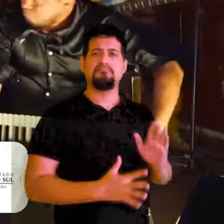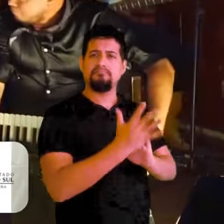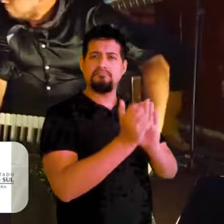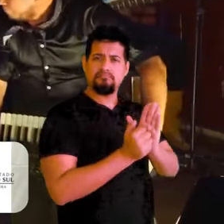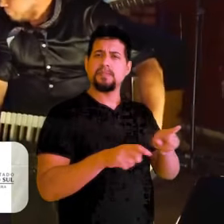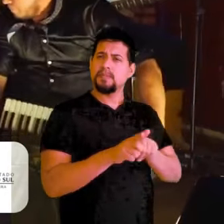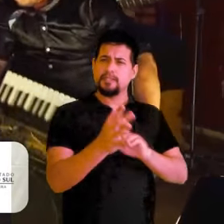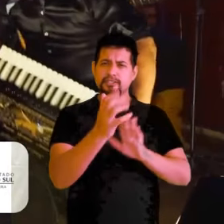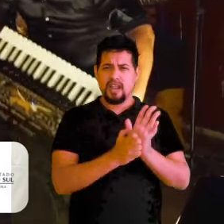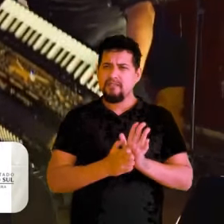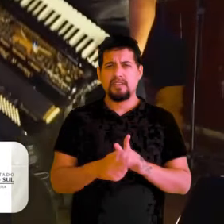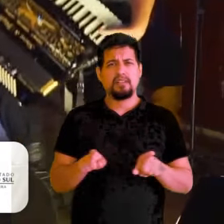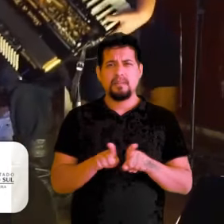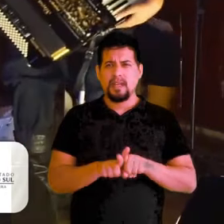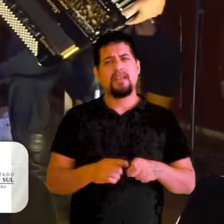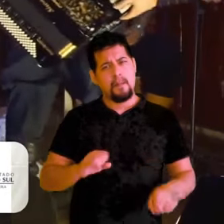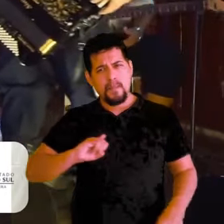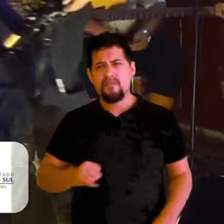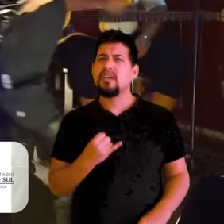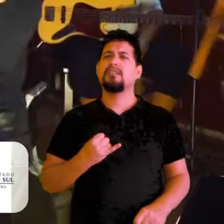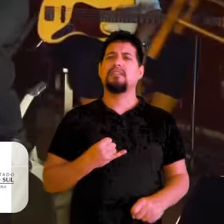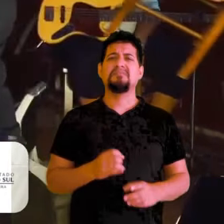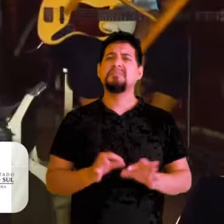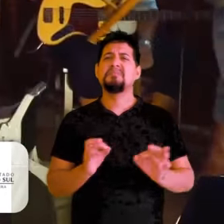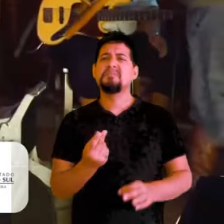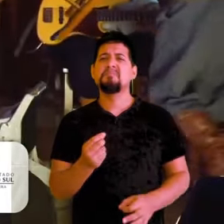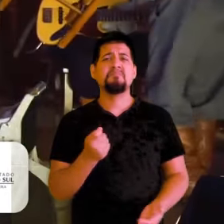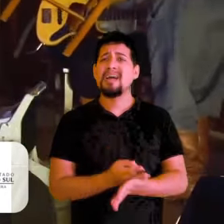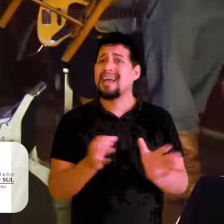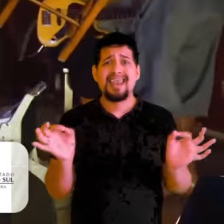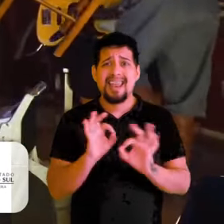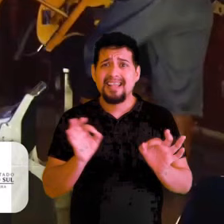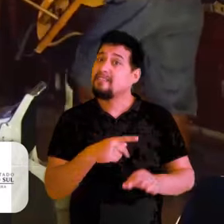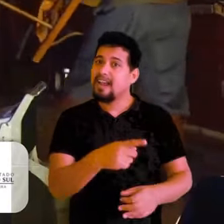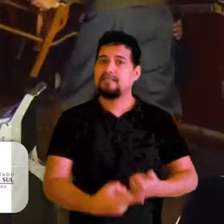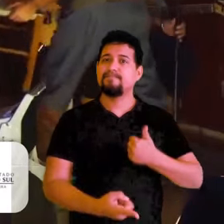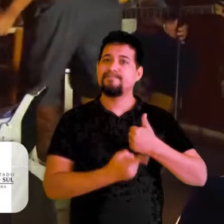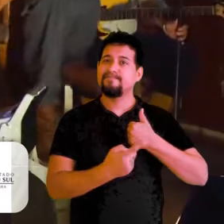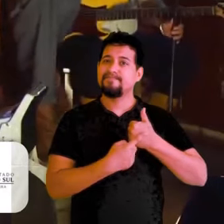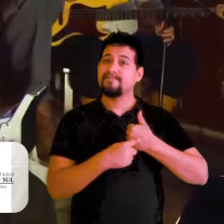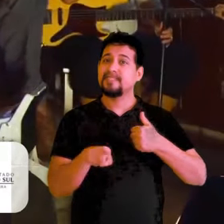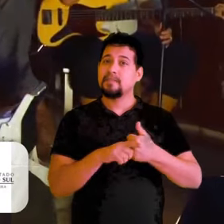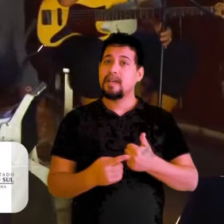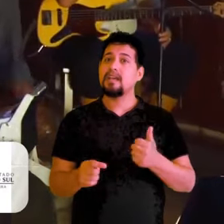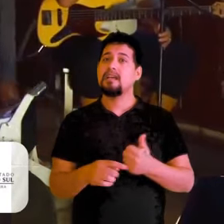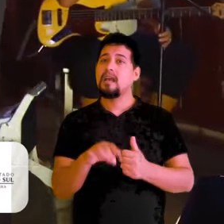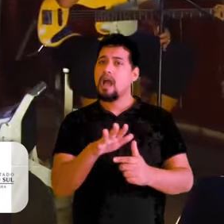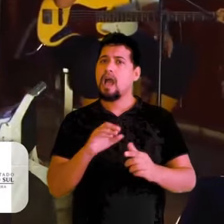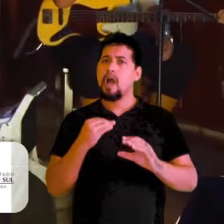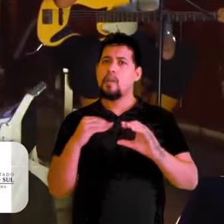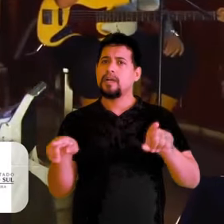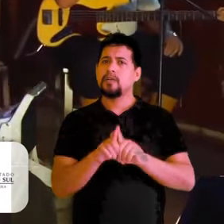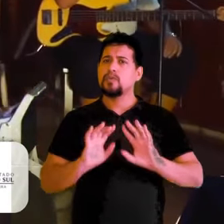não é inscrito nesse canal, se inscreve aí, não custa nada, né, Gustavo? Não custa nada, nenhum pila. Exato. Só vai lá, se inscreve e